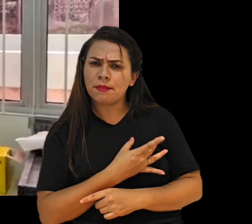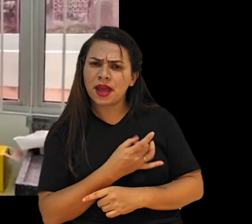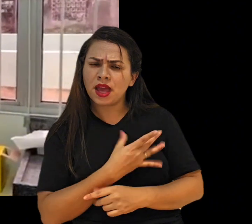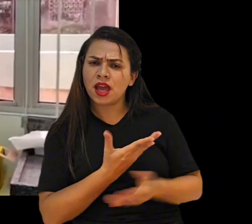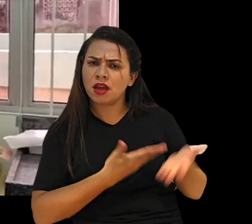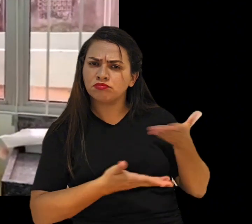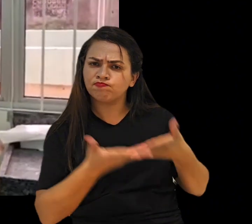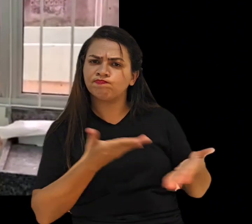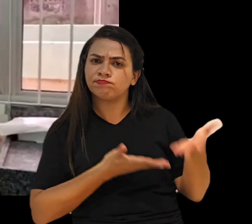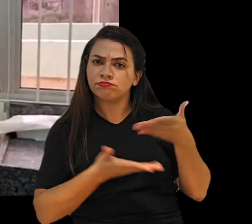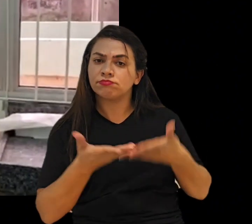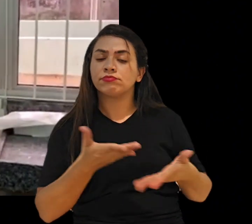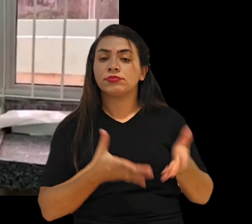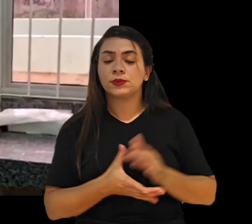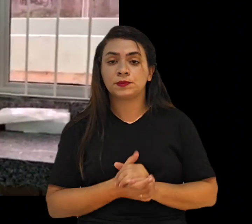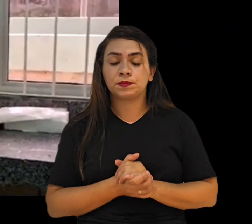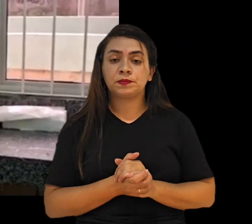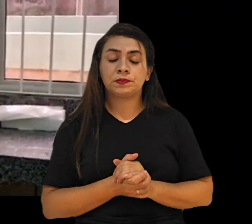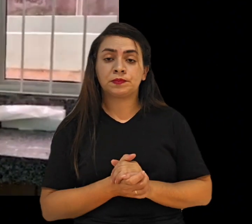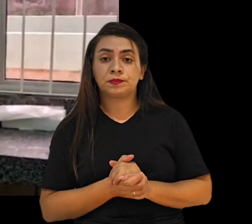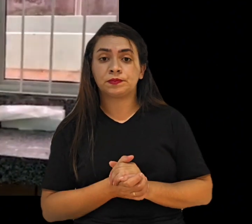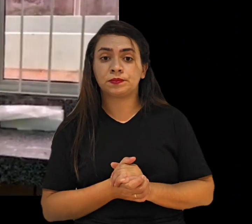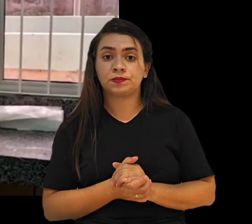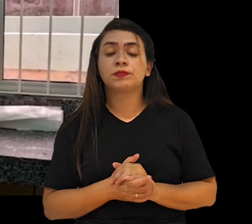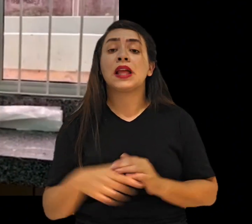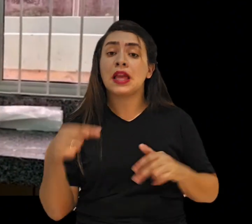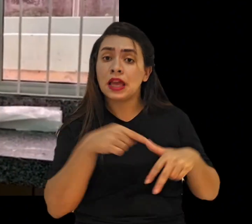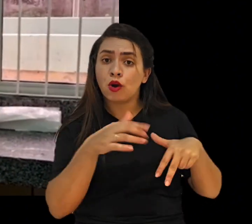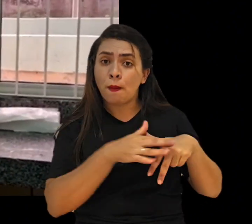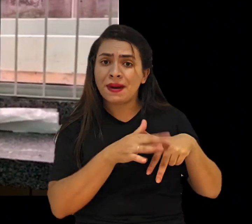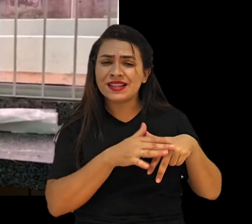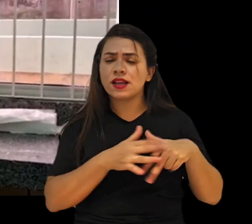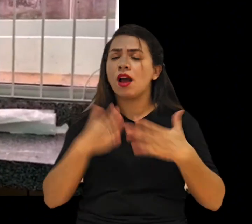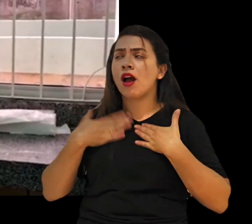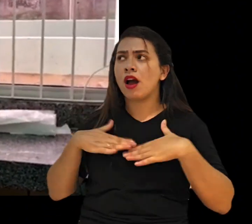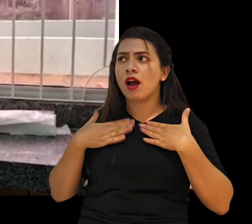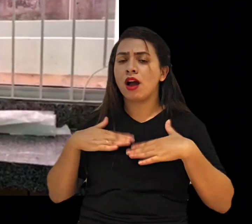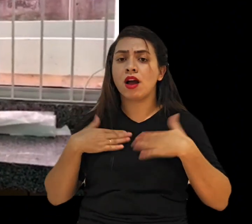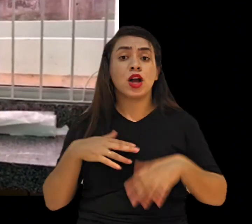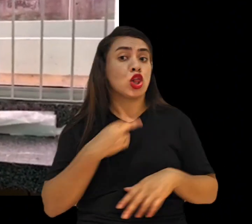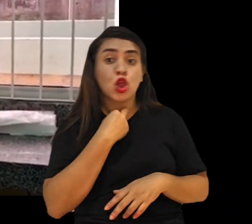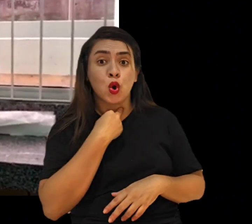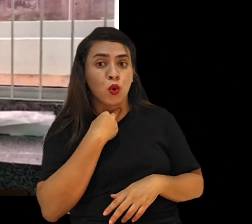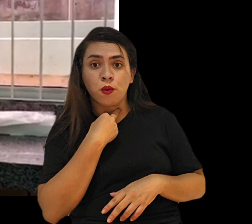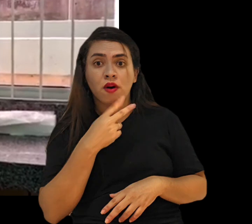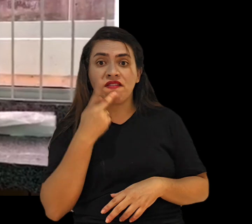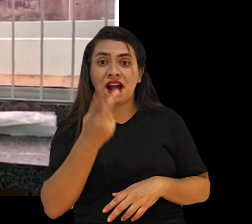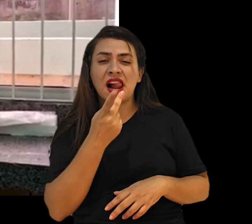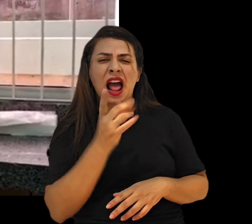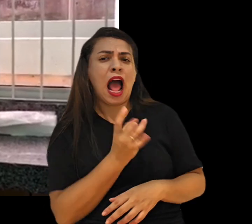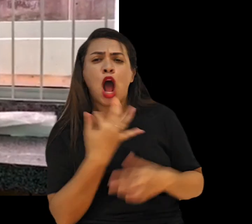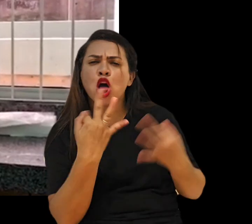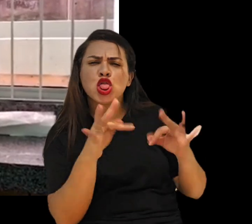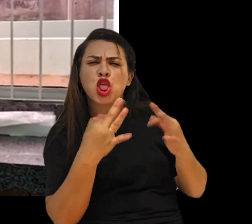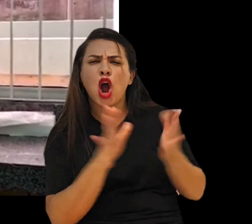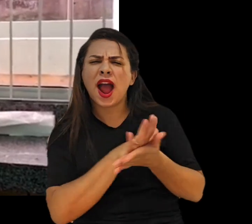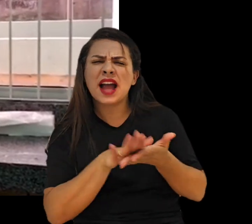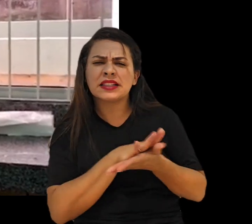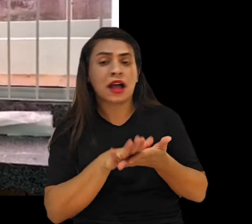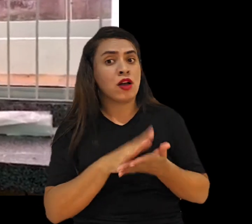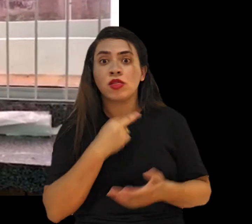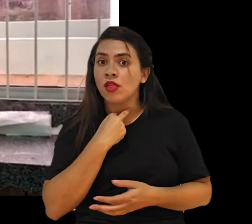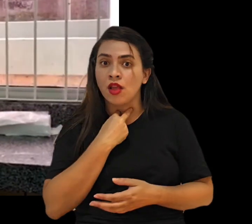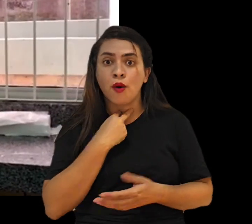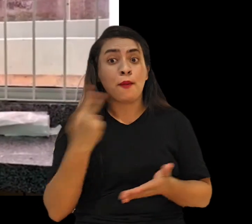paciente, conversar com ele, tranquilizar ele se ele tiver medo. Nunca falar que não vai doer, que esse é um